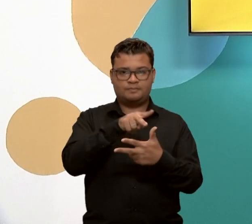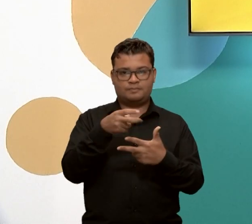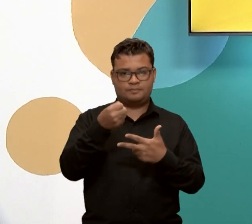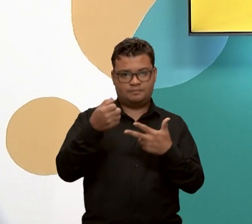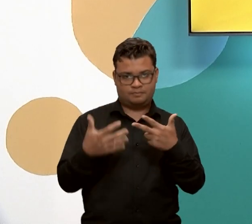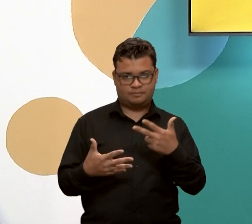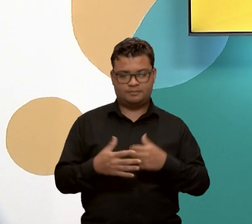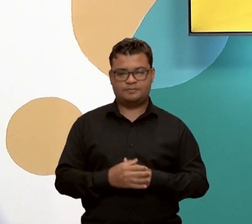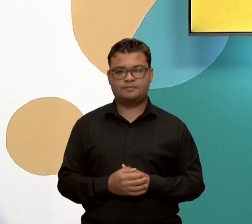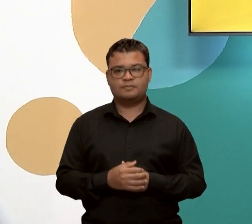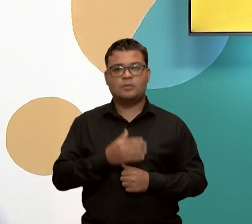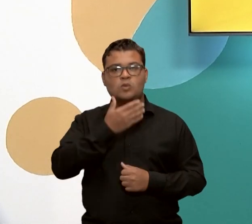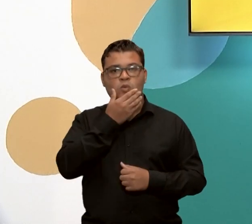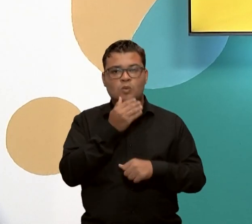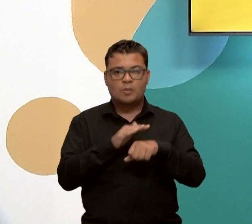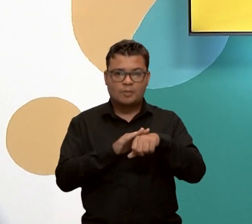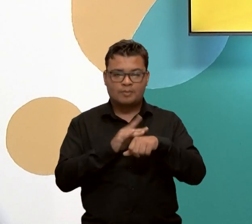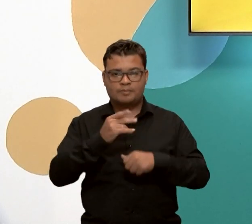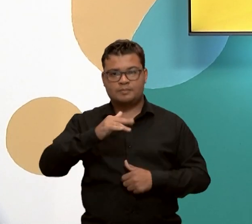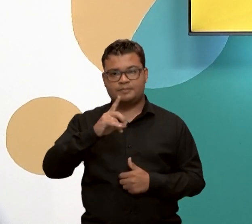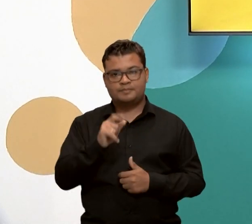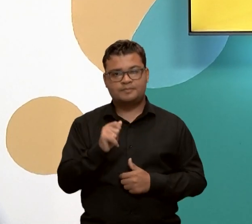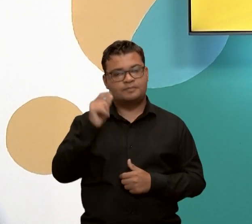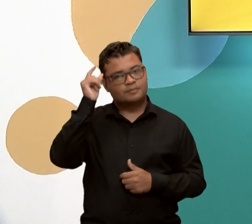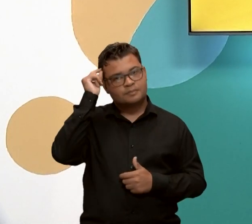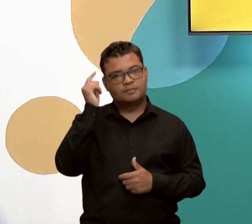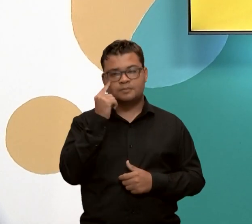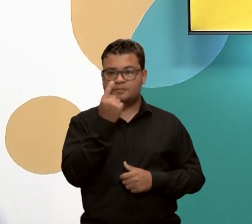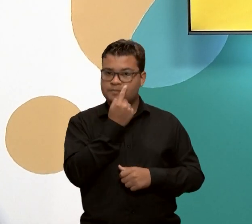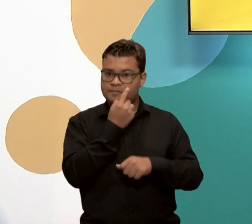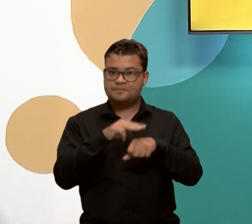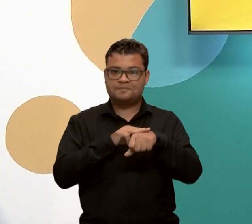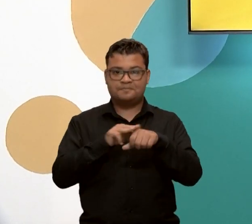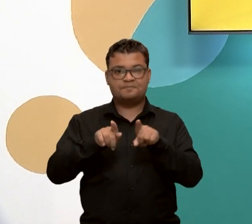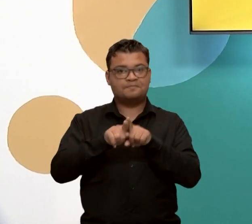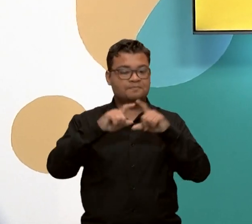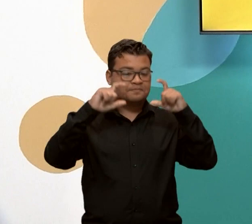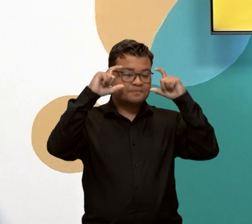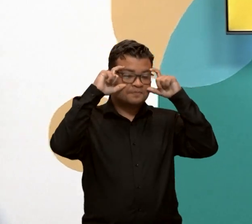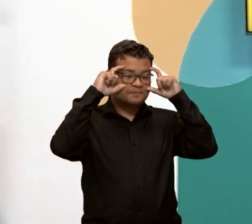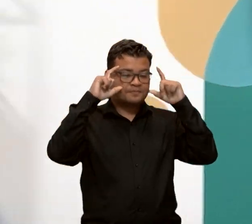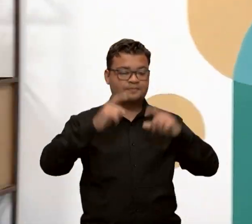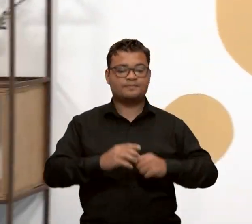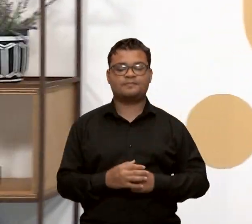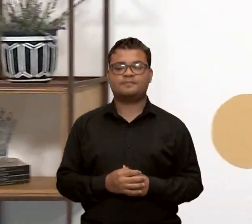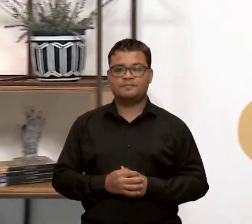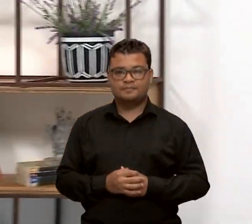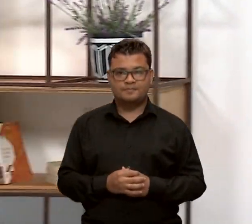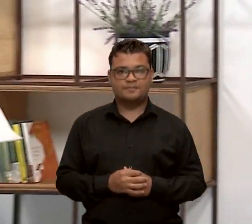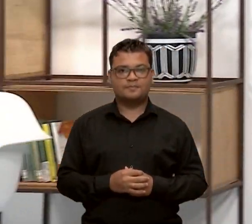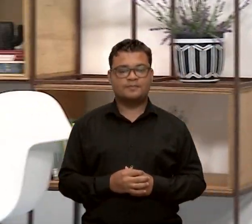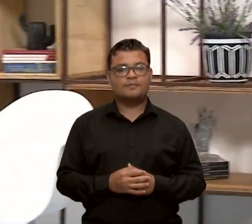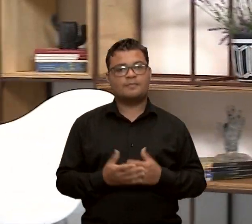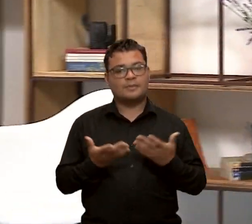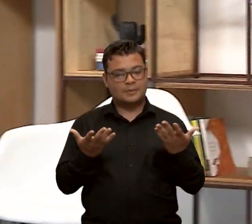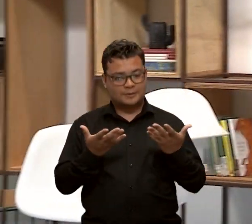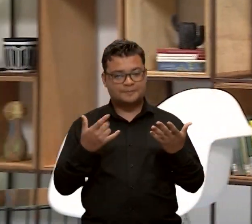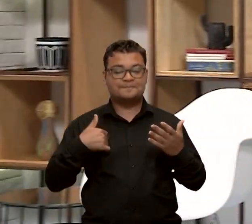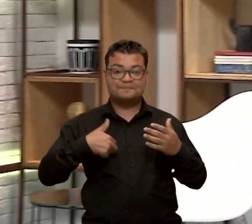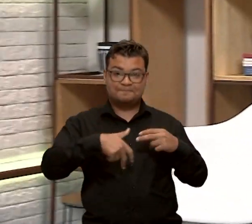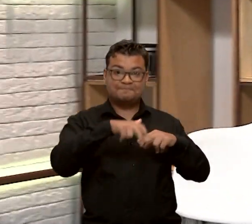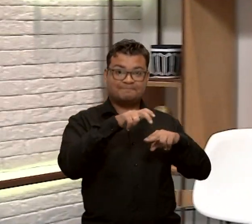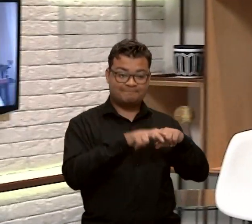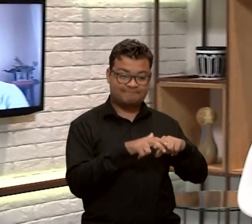um homem de pele parda, com cabelos e olhos castanhos e que usa óculos. Bom, agora sim, andando aqui pelo cenário para me